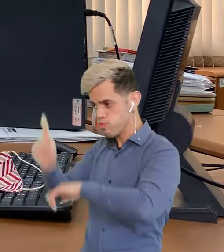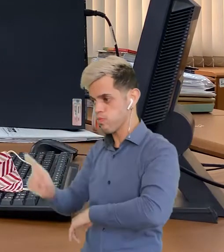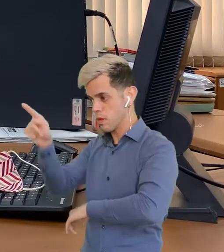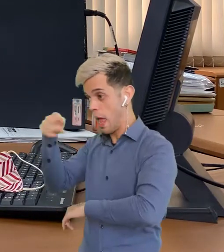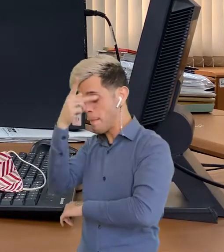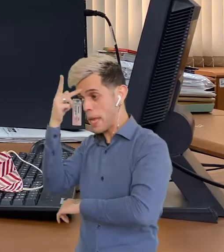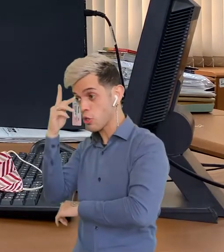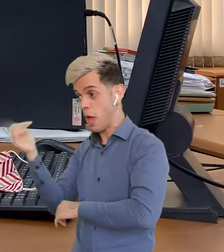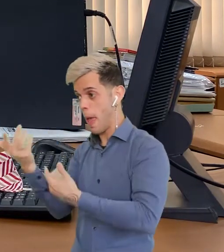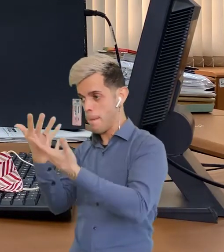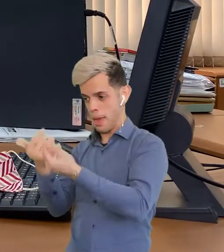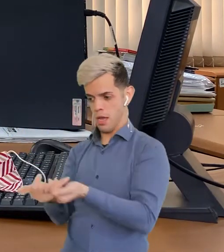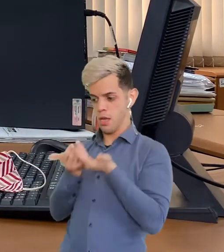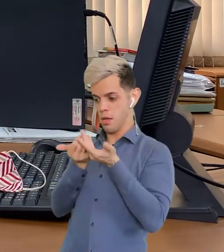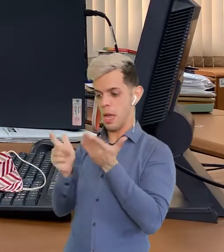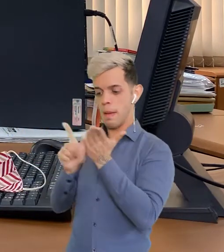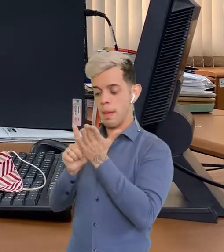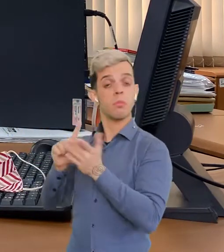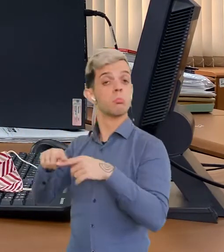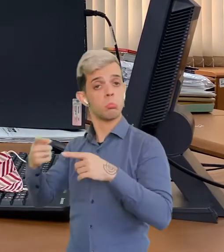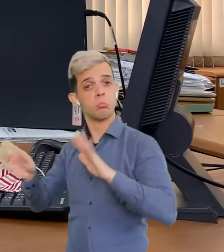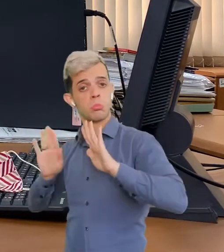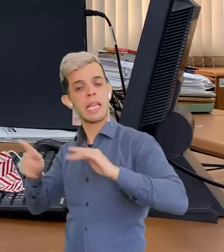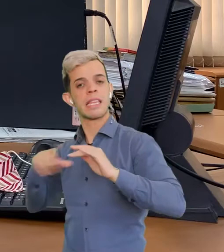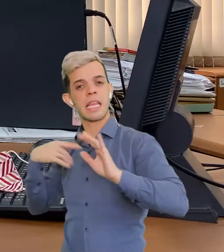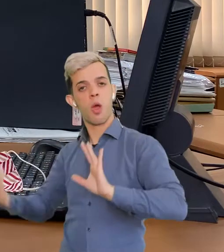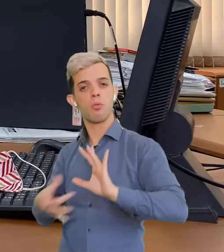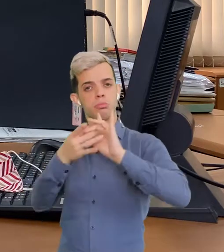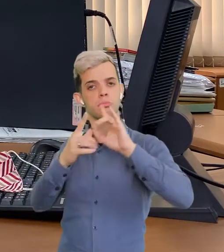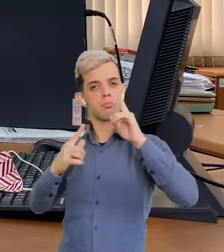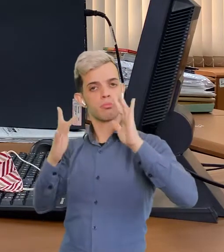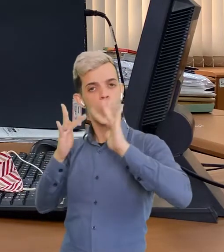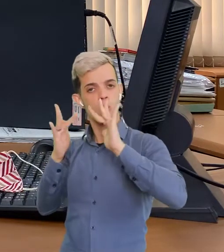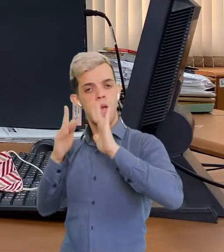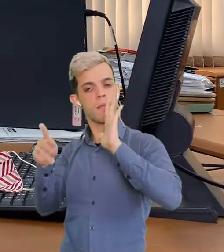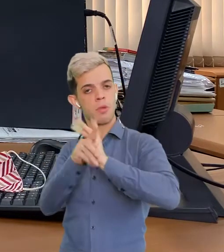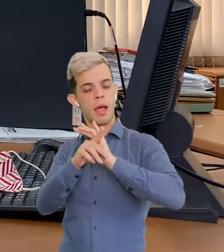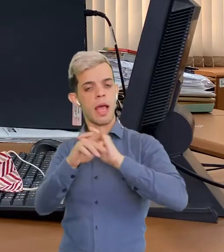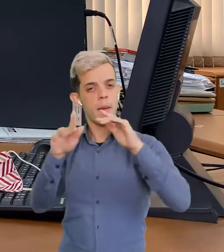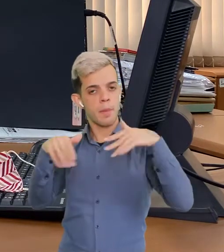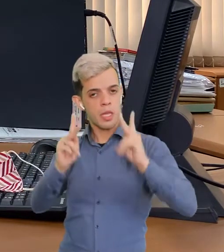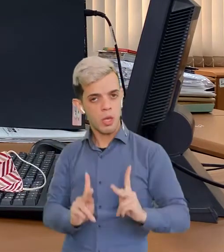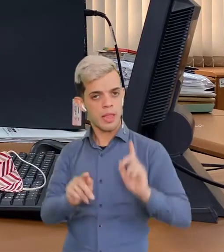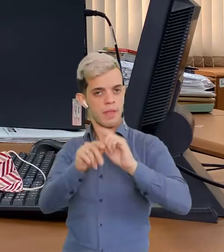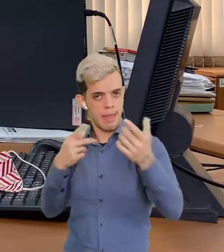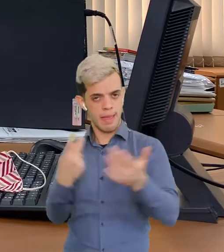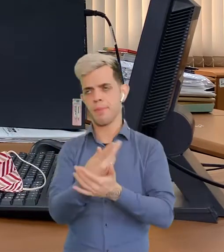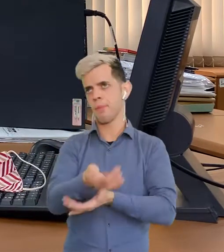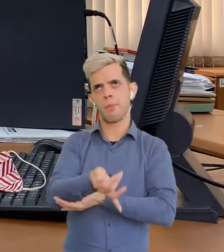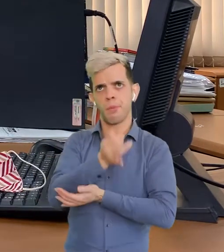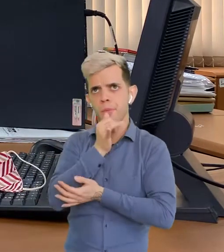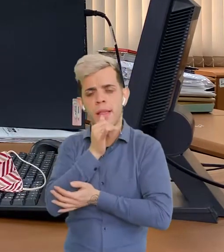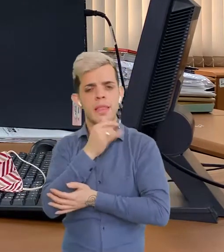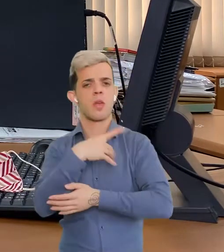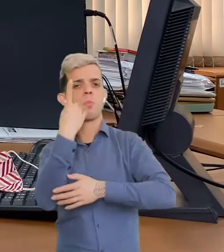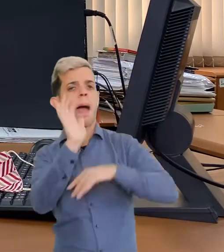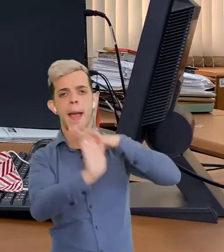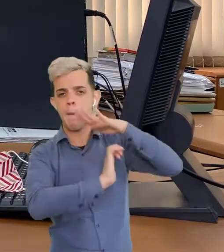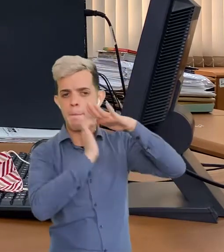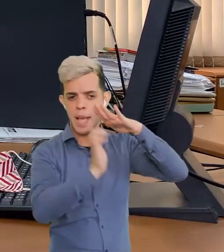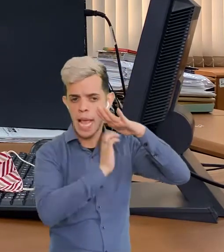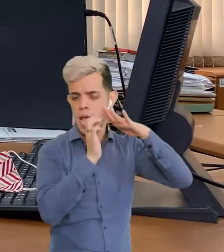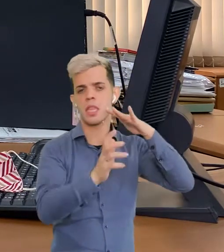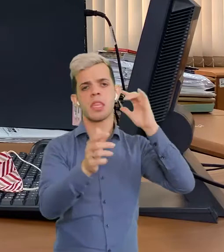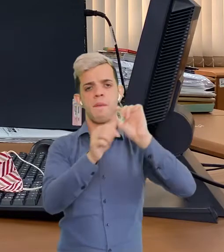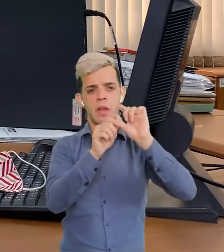da infração, mas ele precisa ter uma relação com o infrator. Então, por exemplo, a infratora é uma pessoa jurídica,